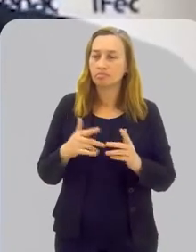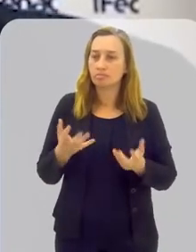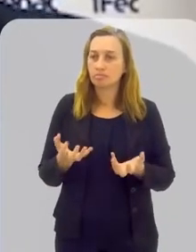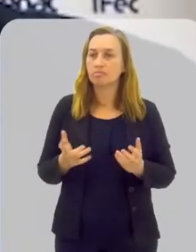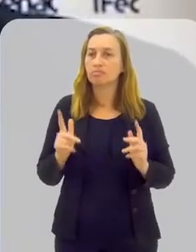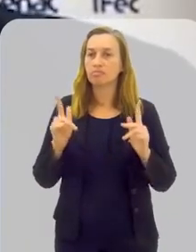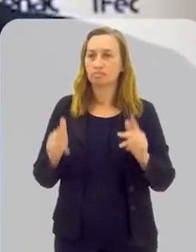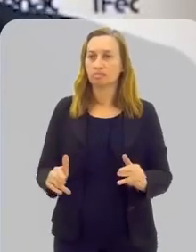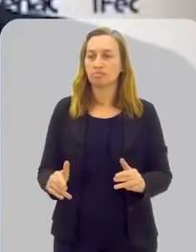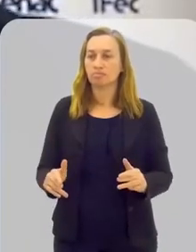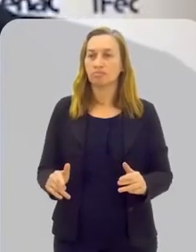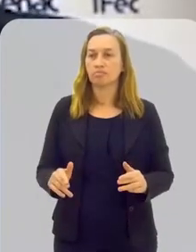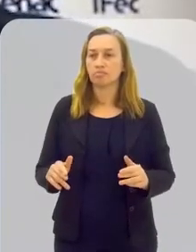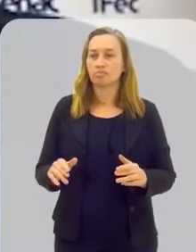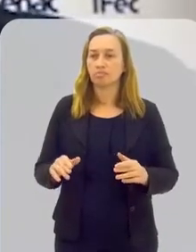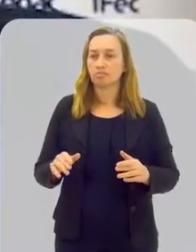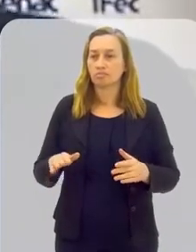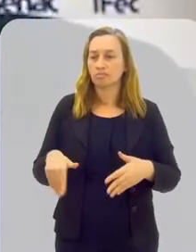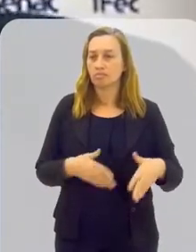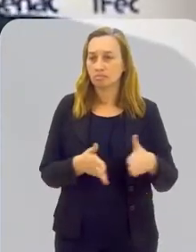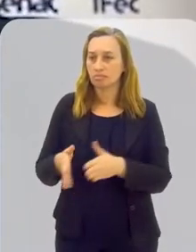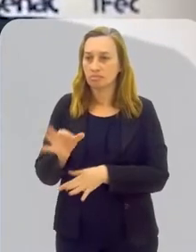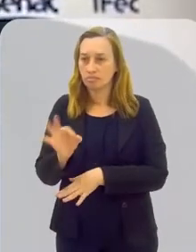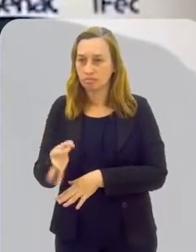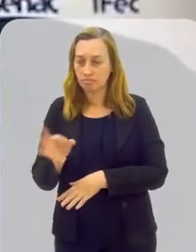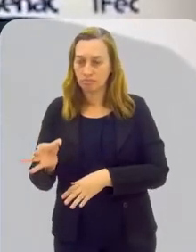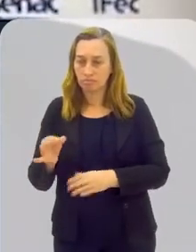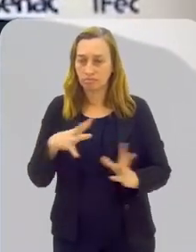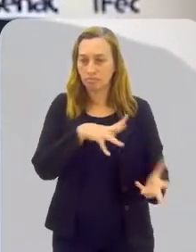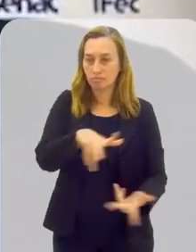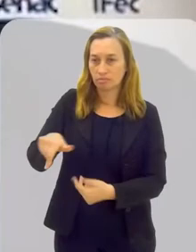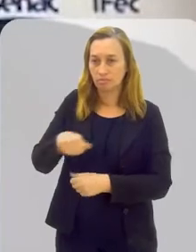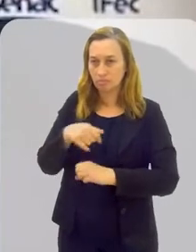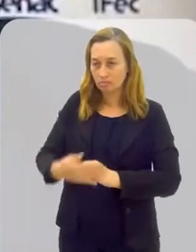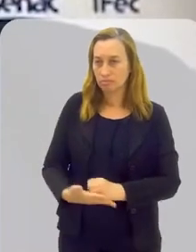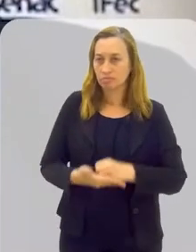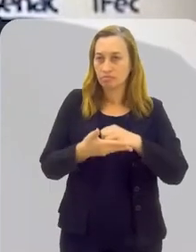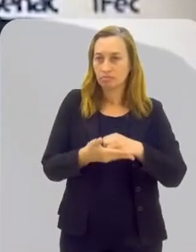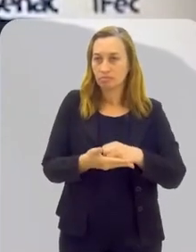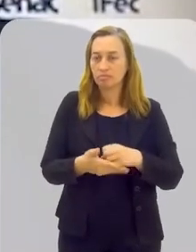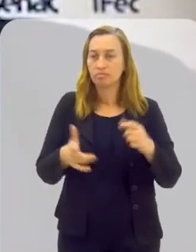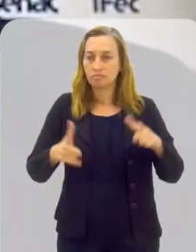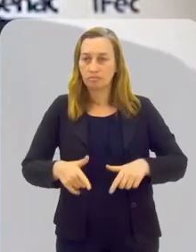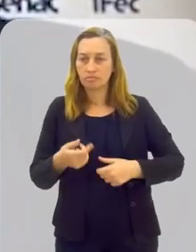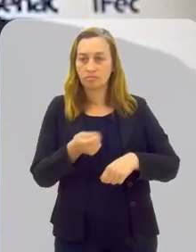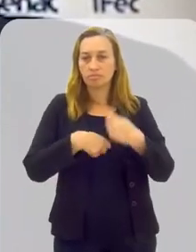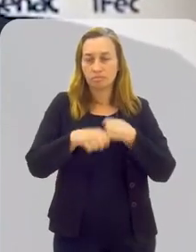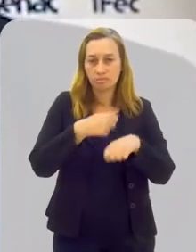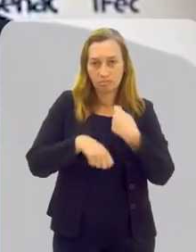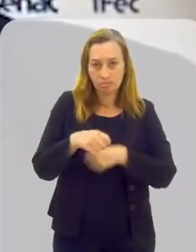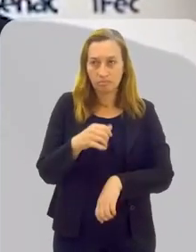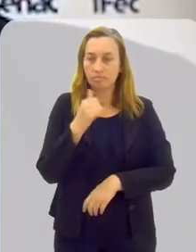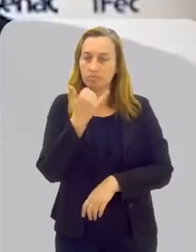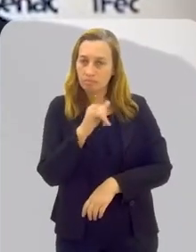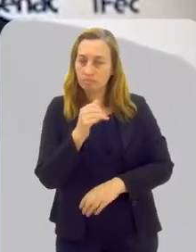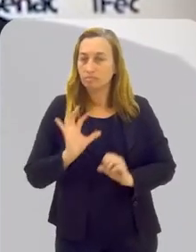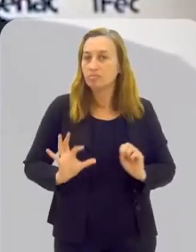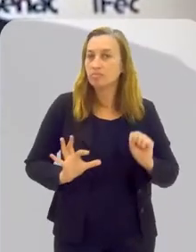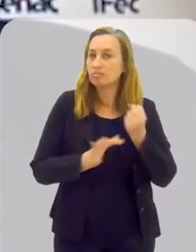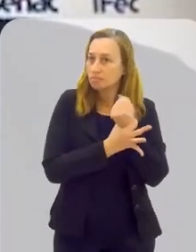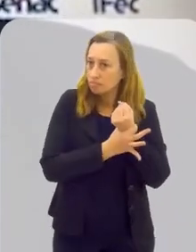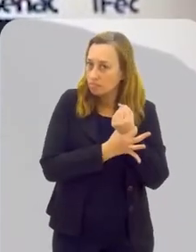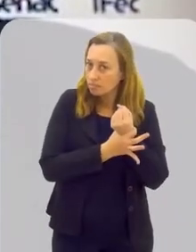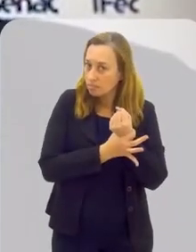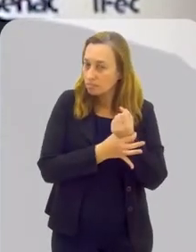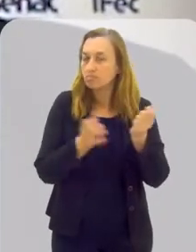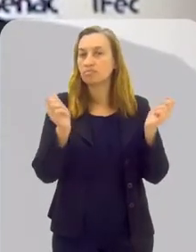nós percebemos que todos querem o mesmo fim que a destinação correta no mundo mais sustentável e a gente sabe que